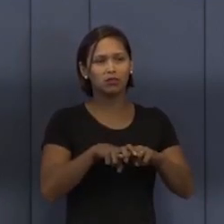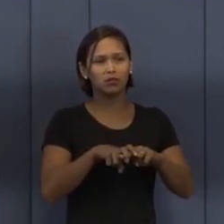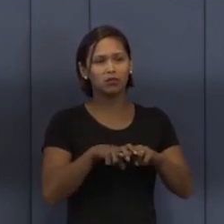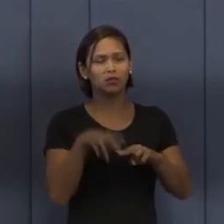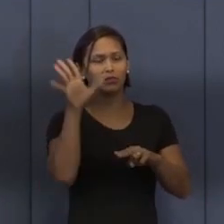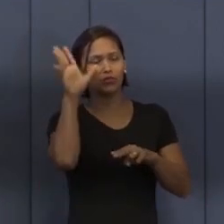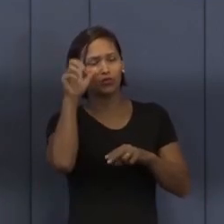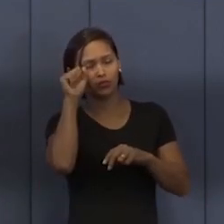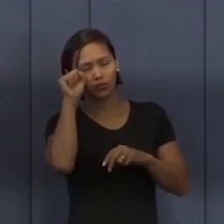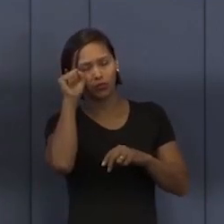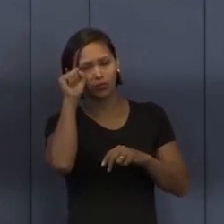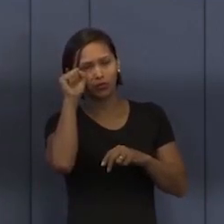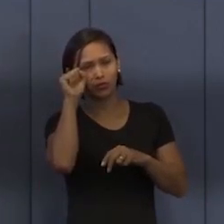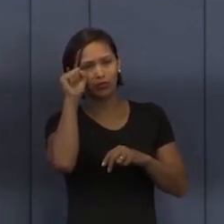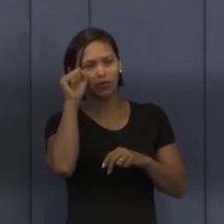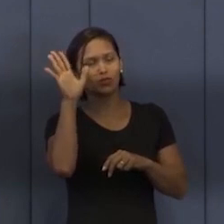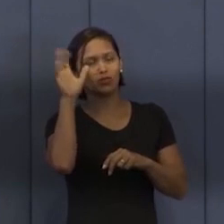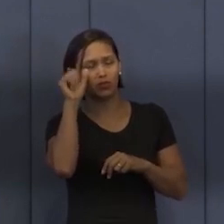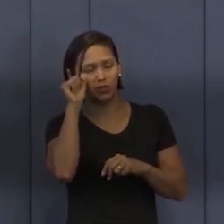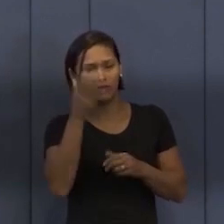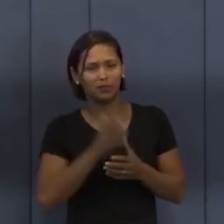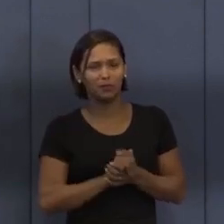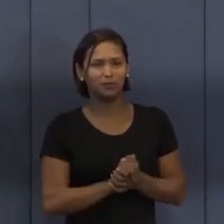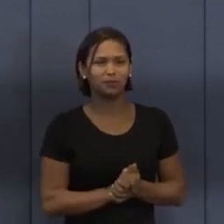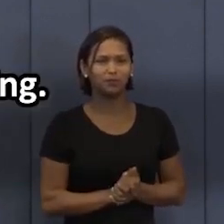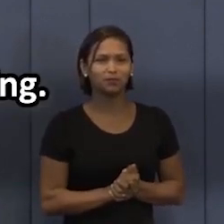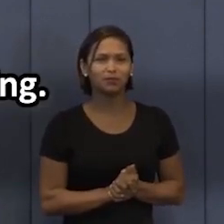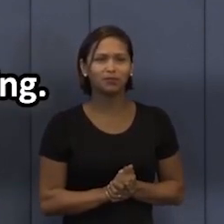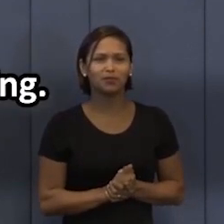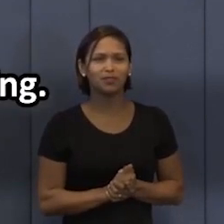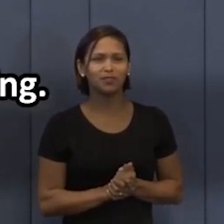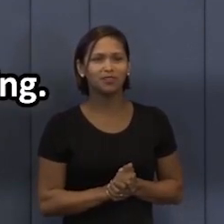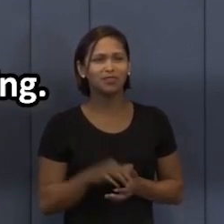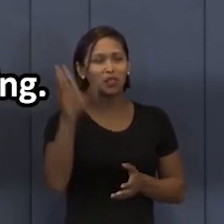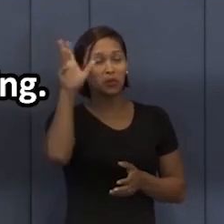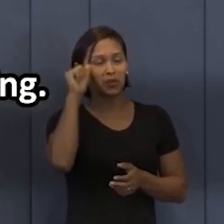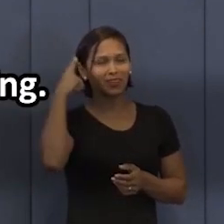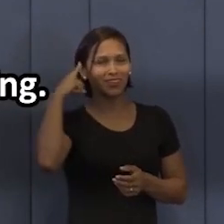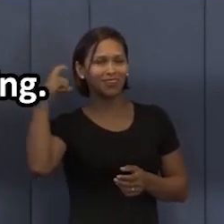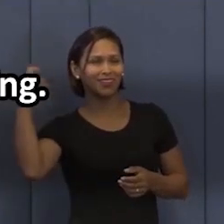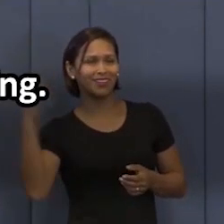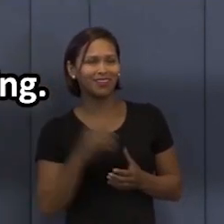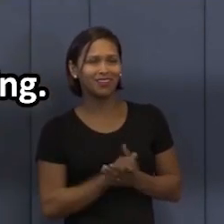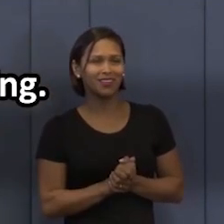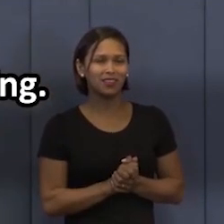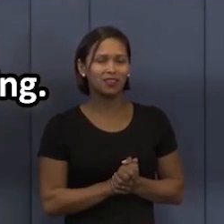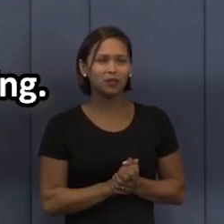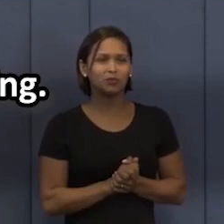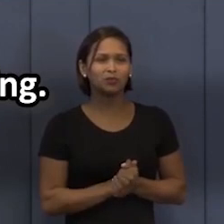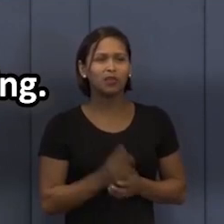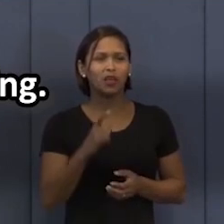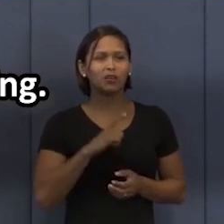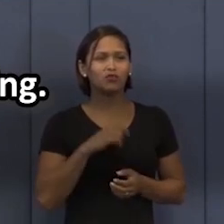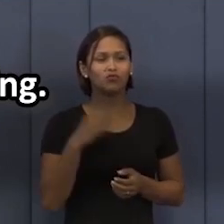no ônibus, sentou numa cadeira e pum, apagou, desligou. Começou a dormir. Tá lá, dormindo. Até